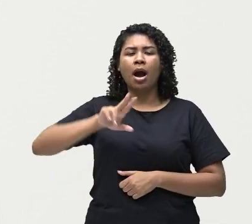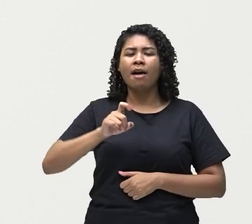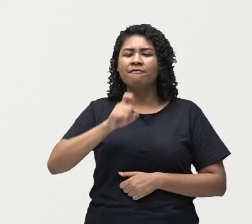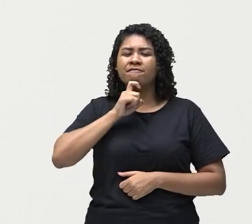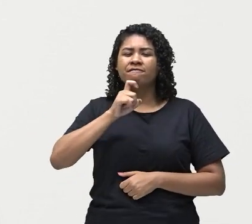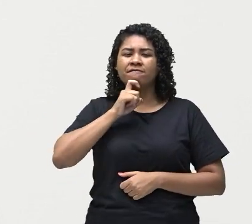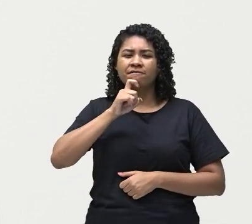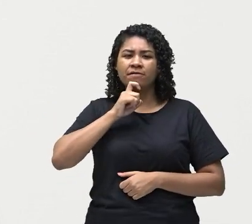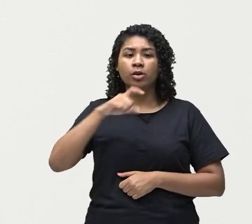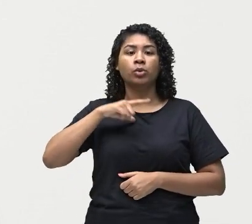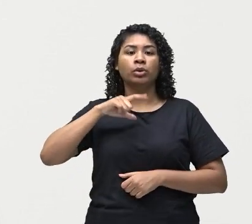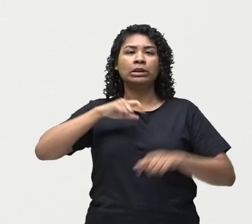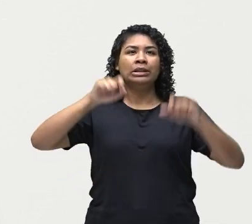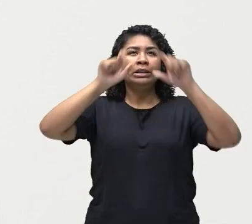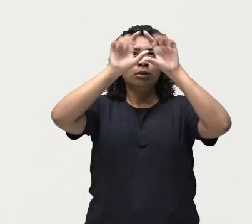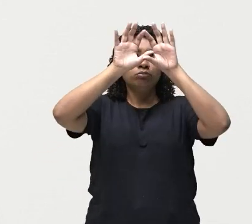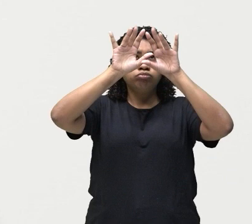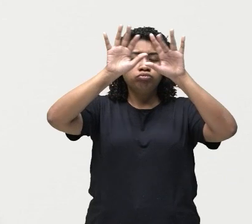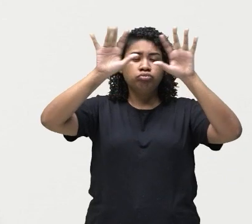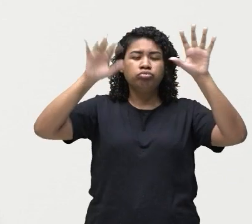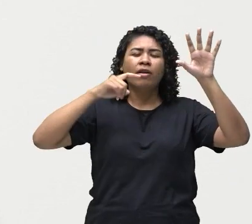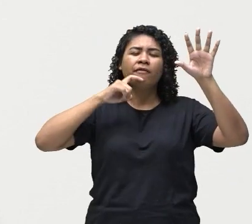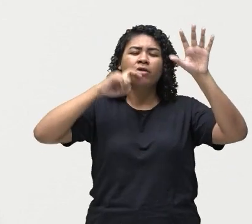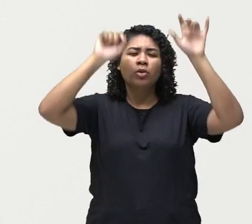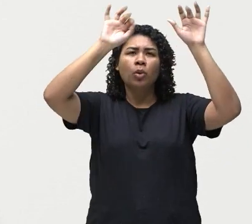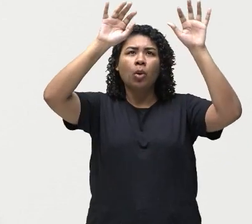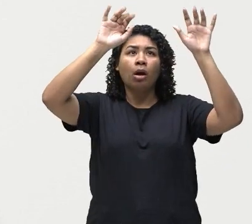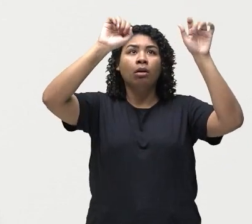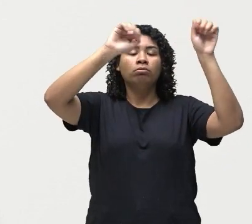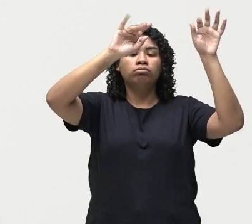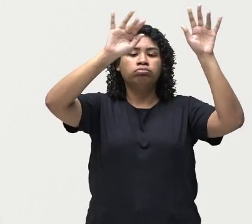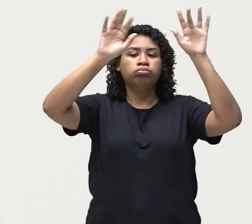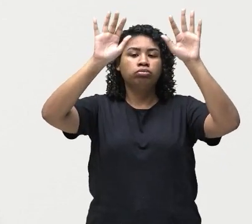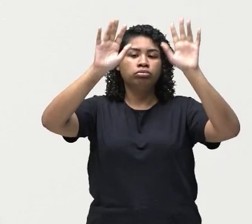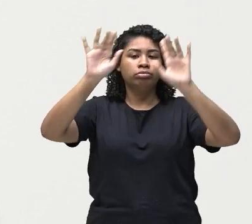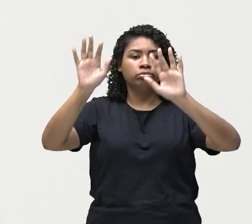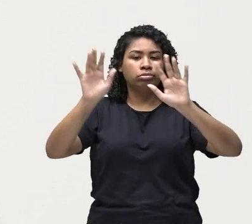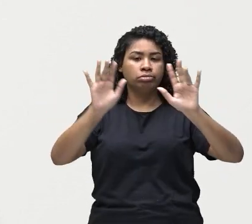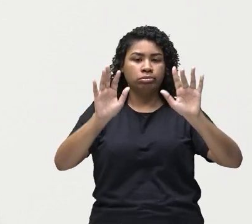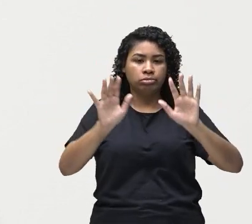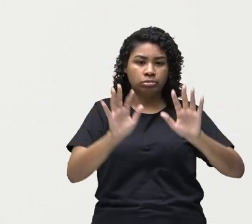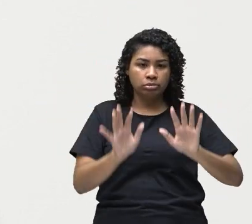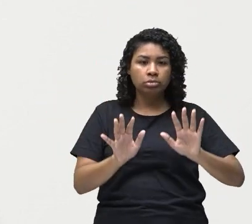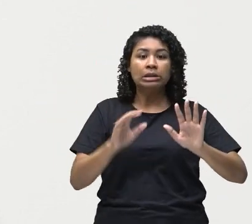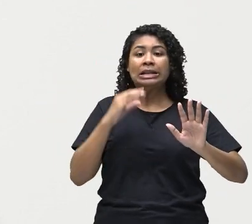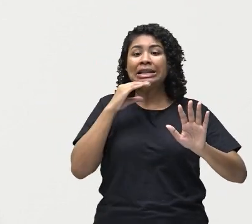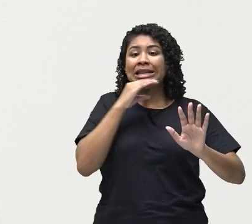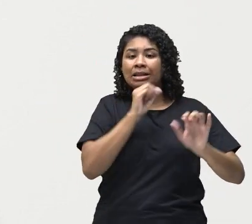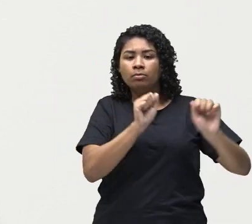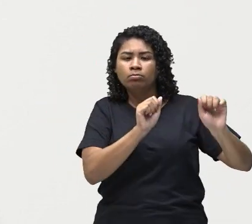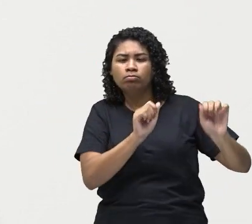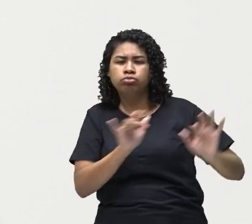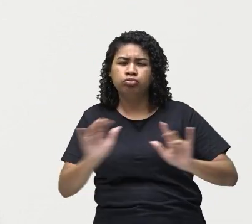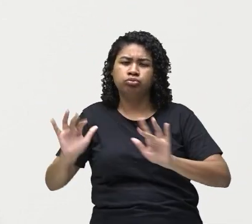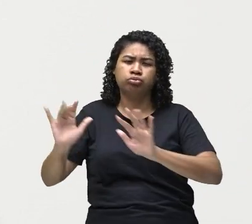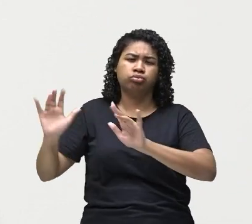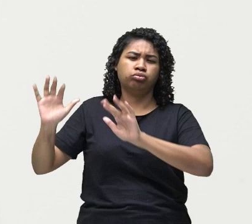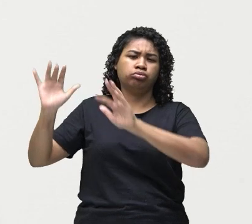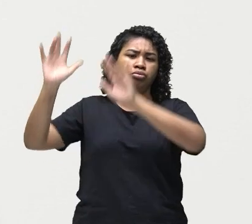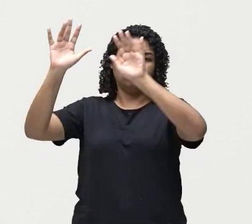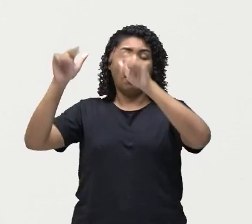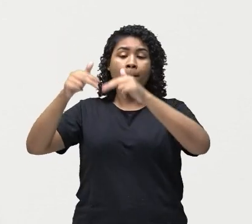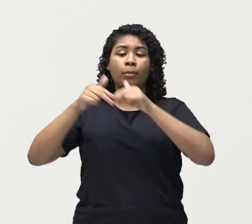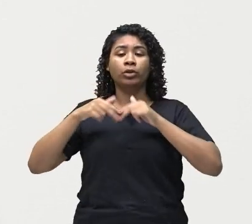aqui ó e o quente vai subir formando as correntes de convecção Então